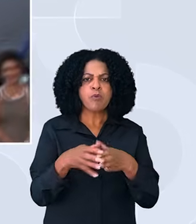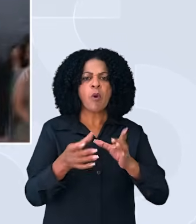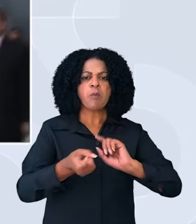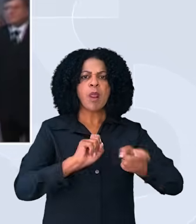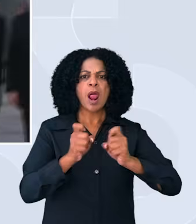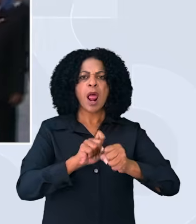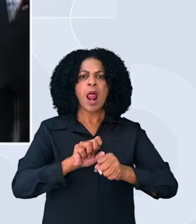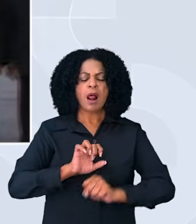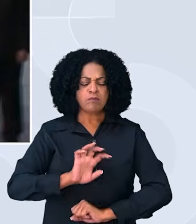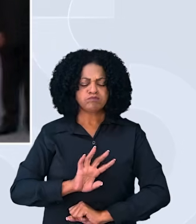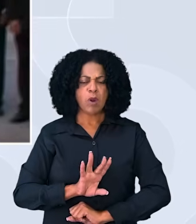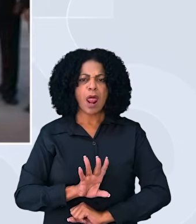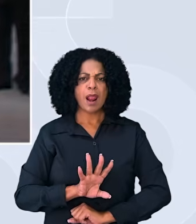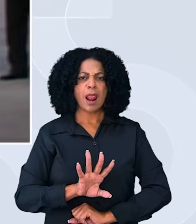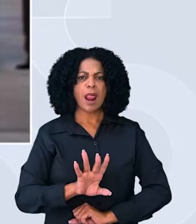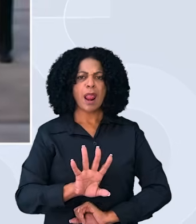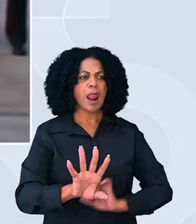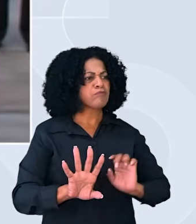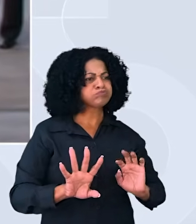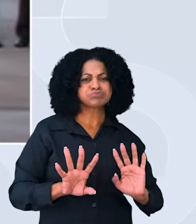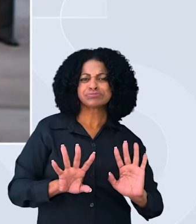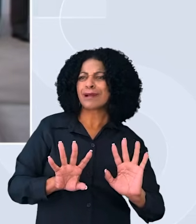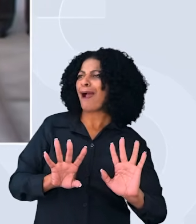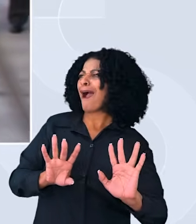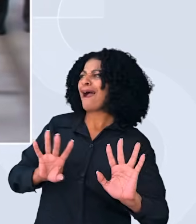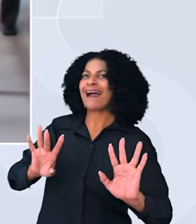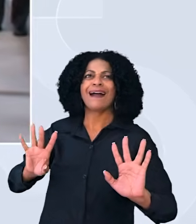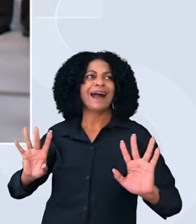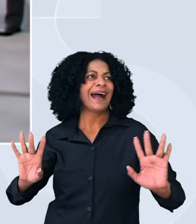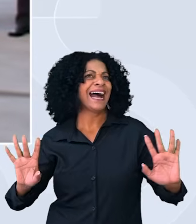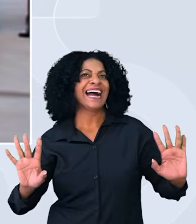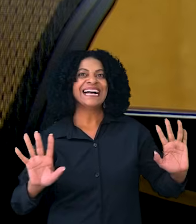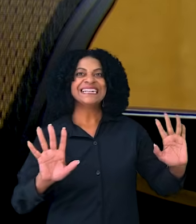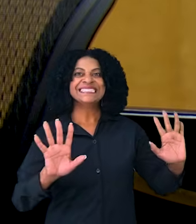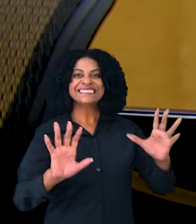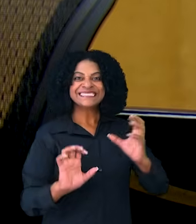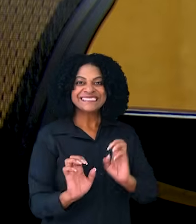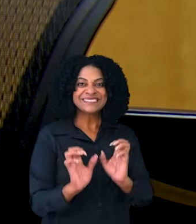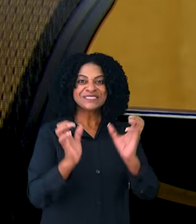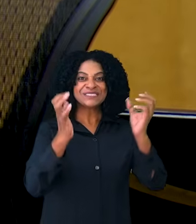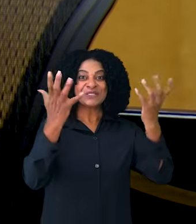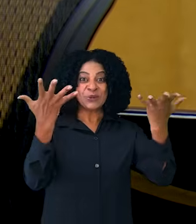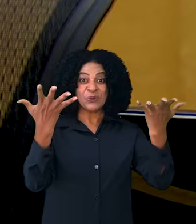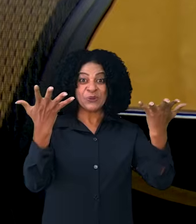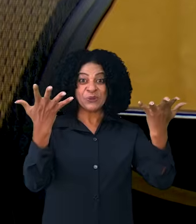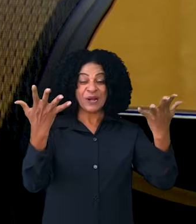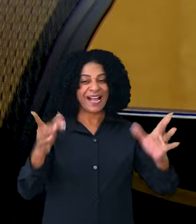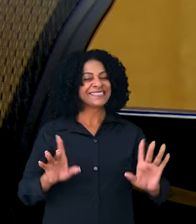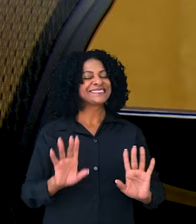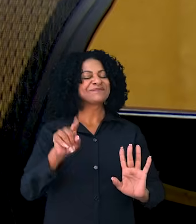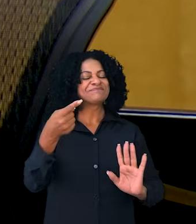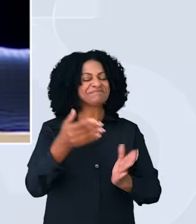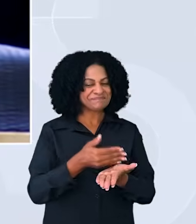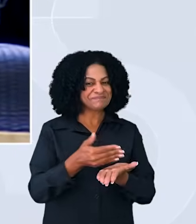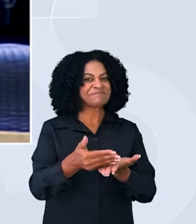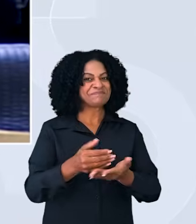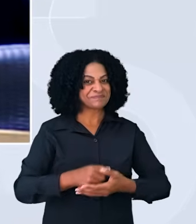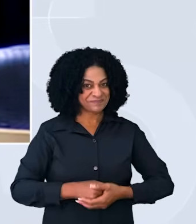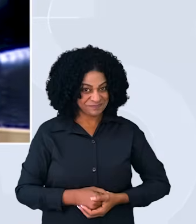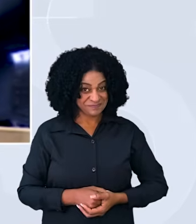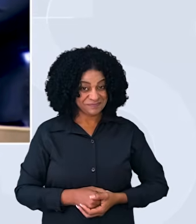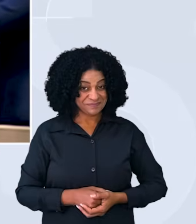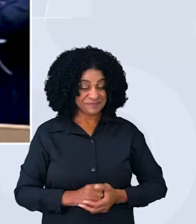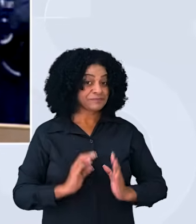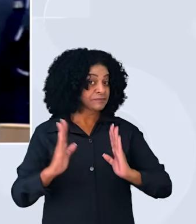na casa, inaugurando o prédio, então começamos essas celebrações. Durante